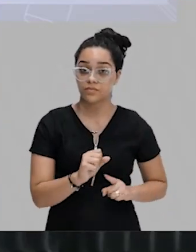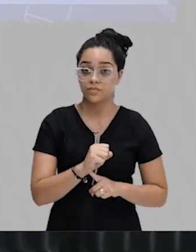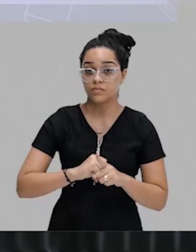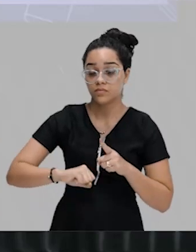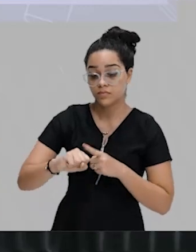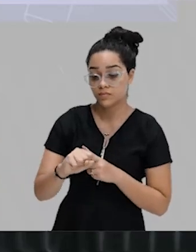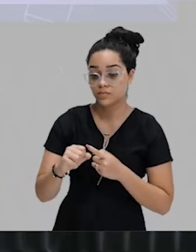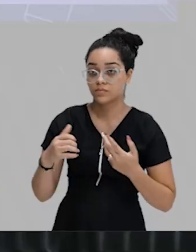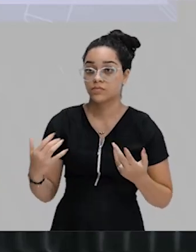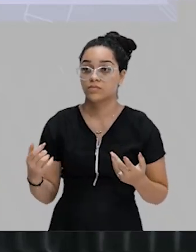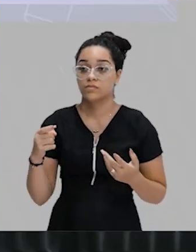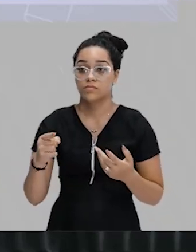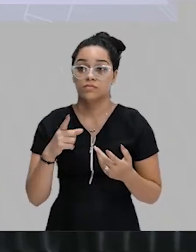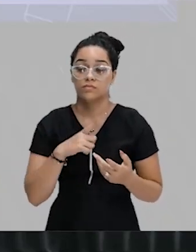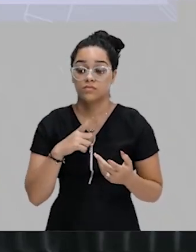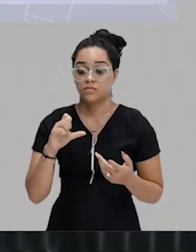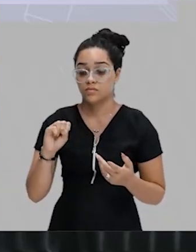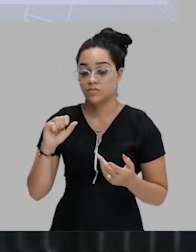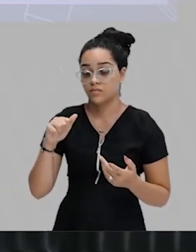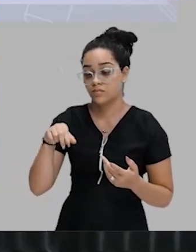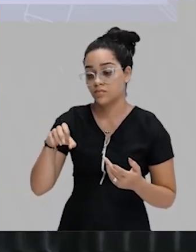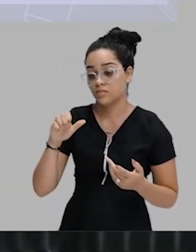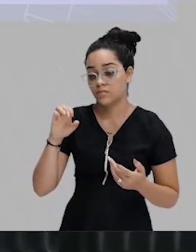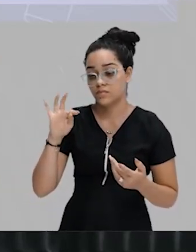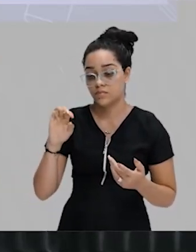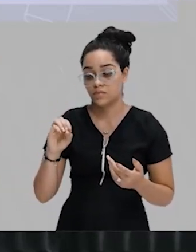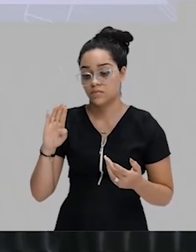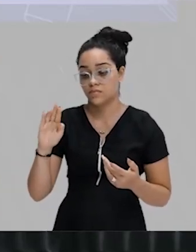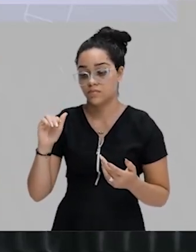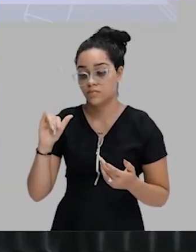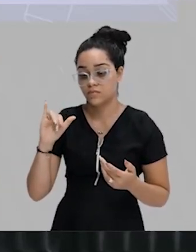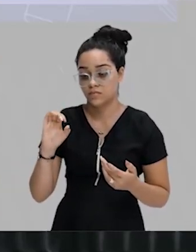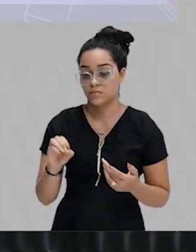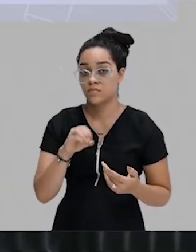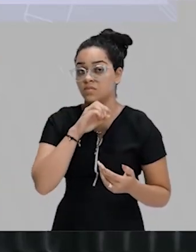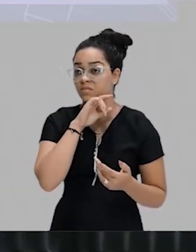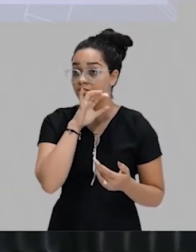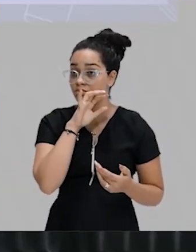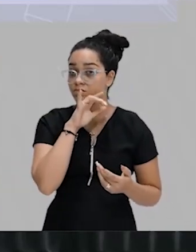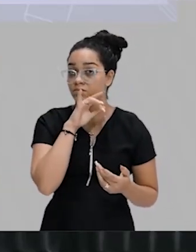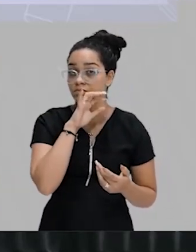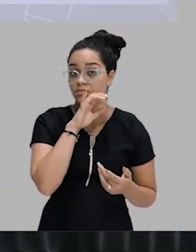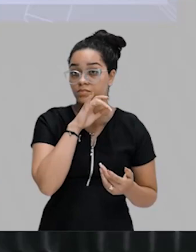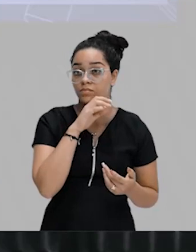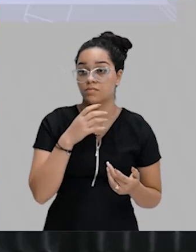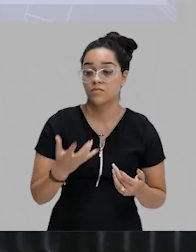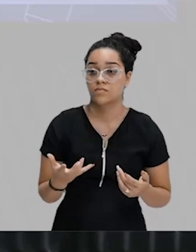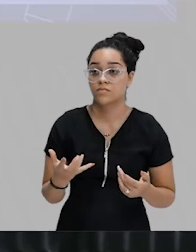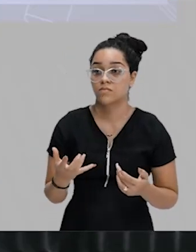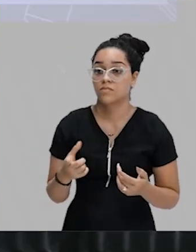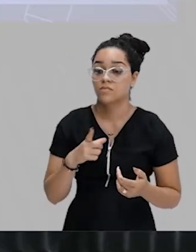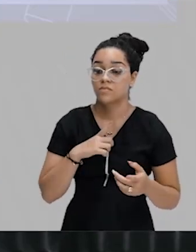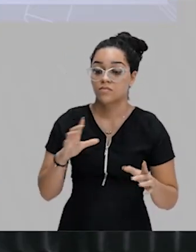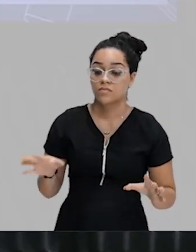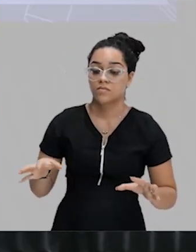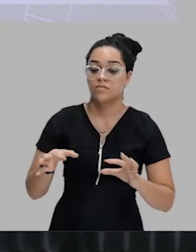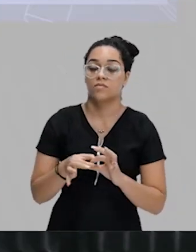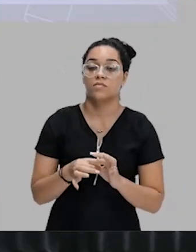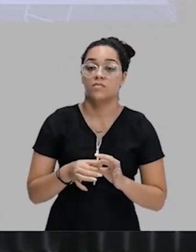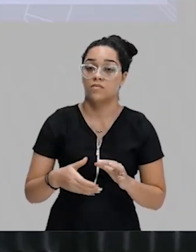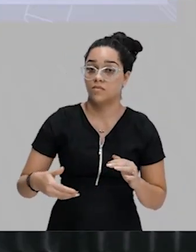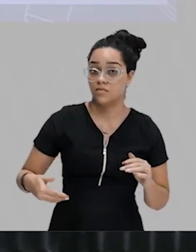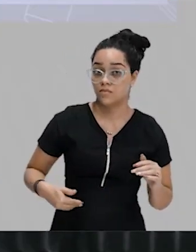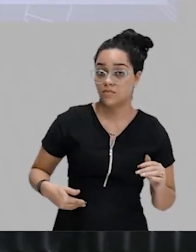sociedade, você tem um saneamento básico precário, ou praticamente inexistente, aliado ao quê? A